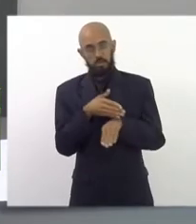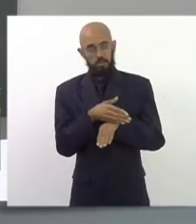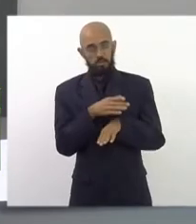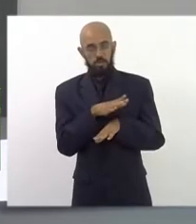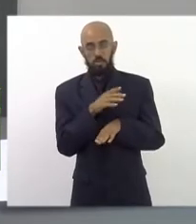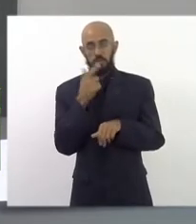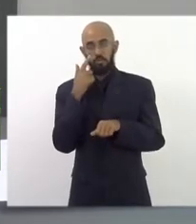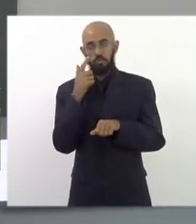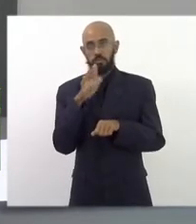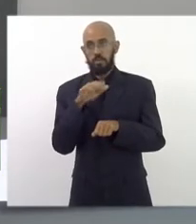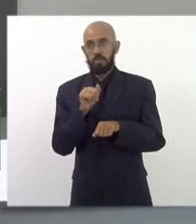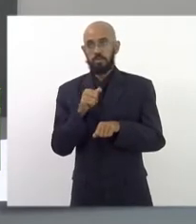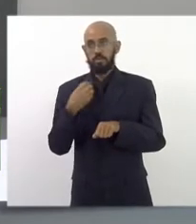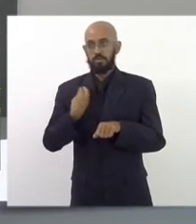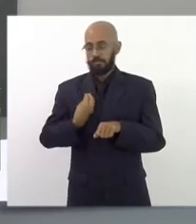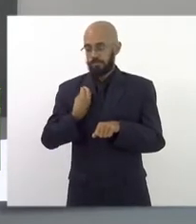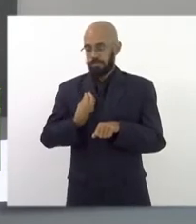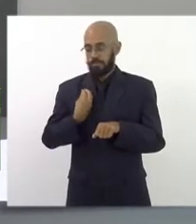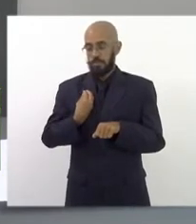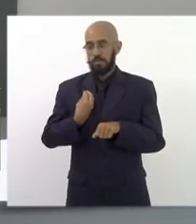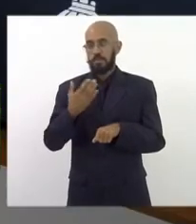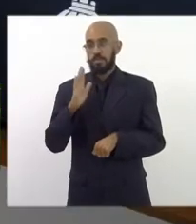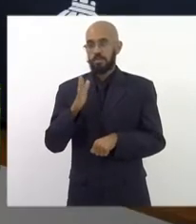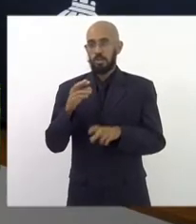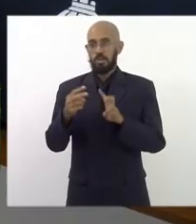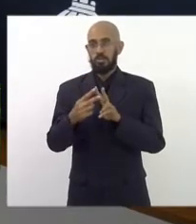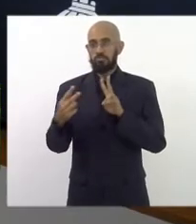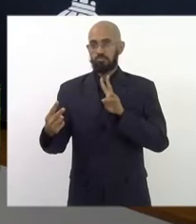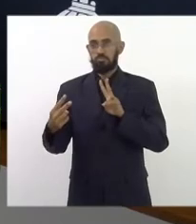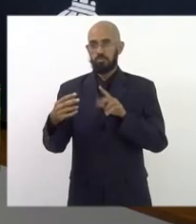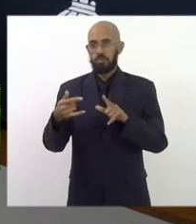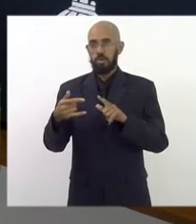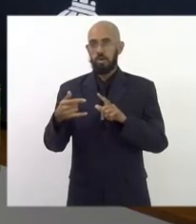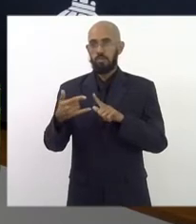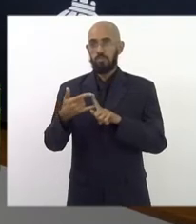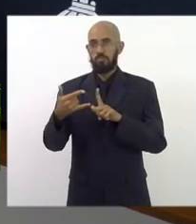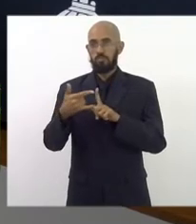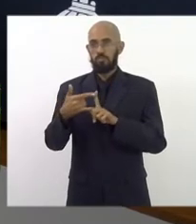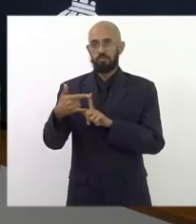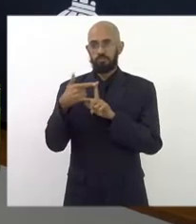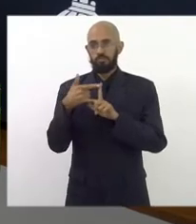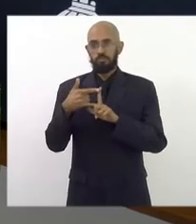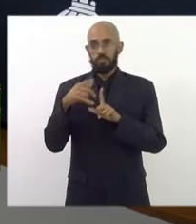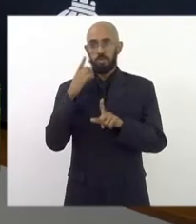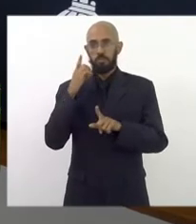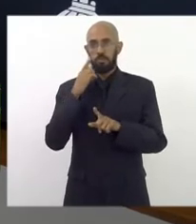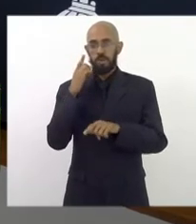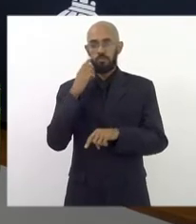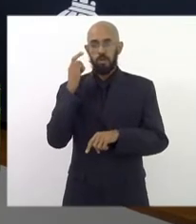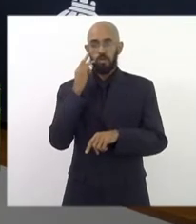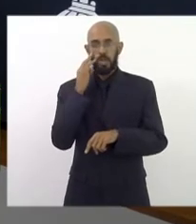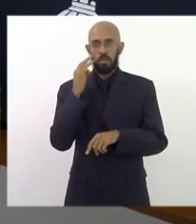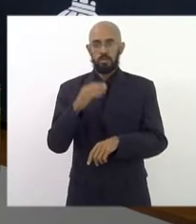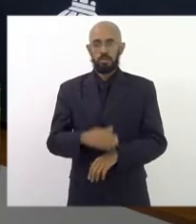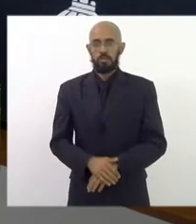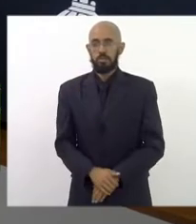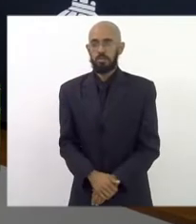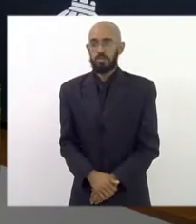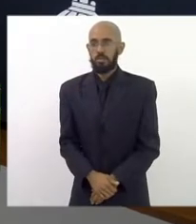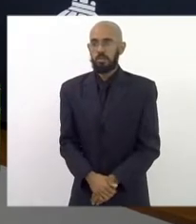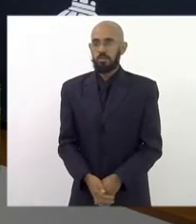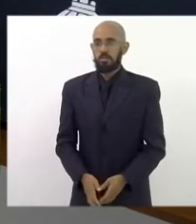registrando a presença, já de forma remota aqui, do deputado Valdeque Carneiro.